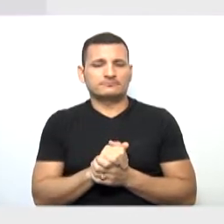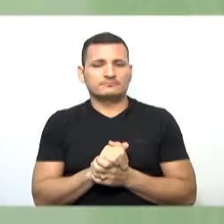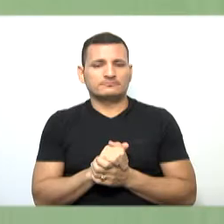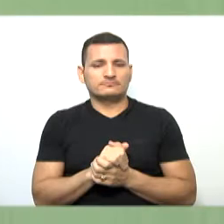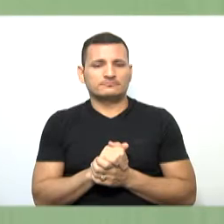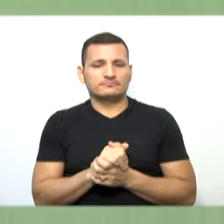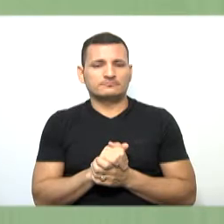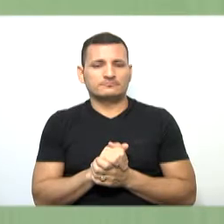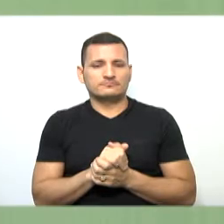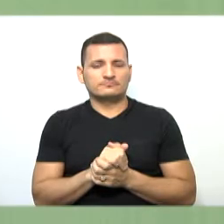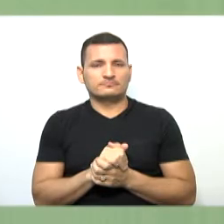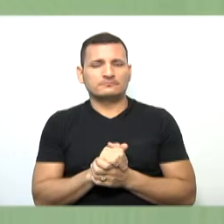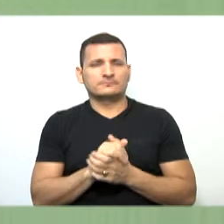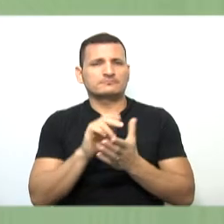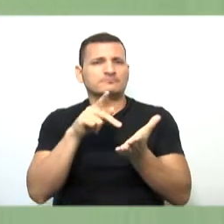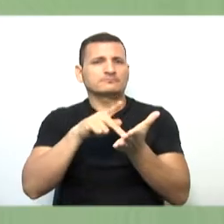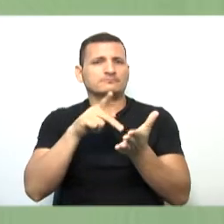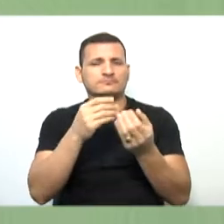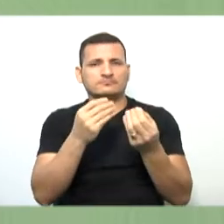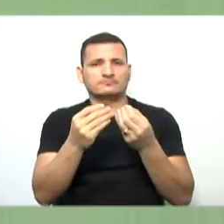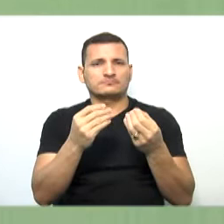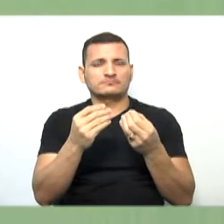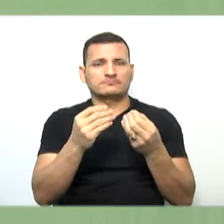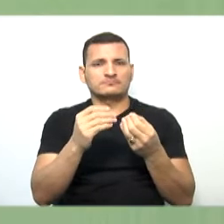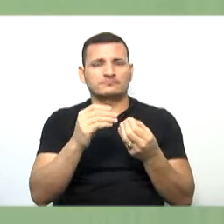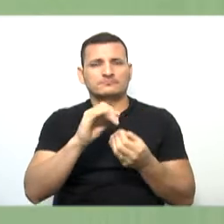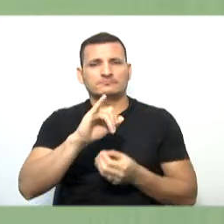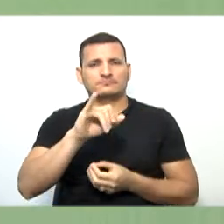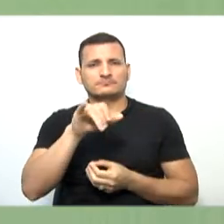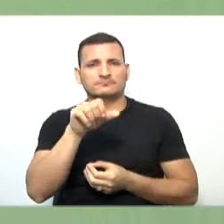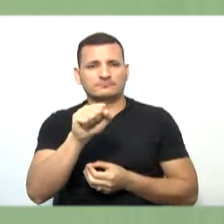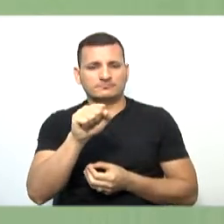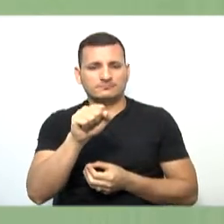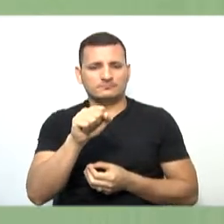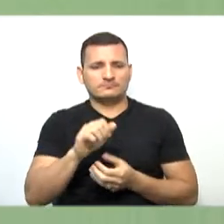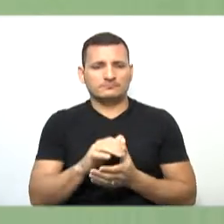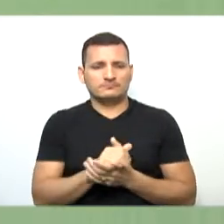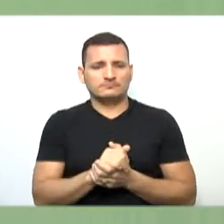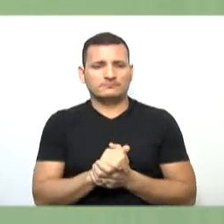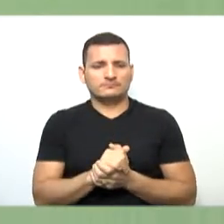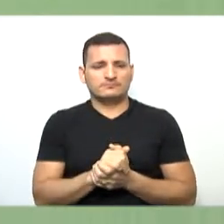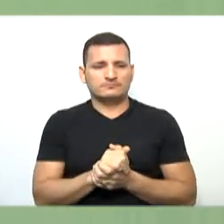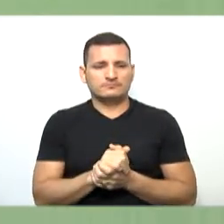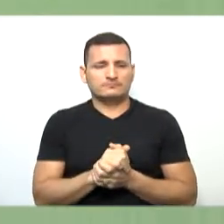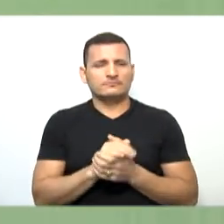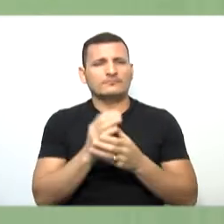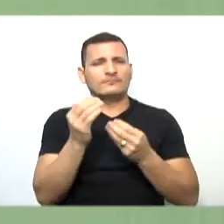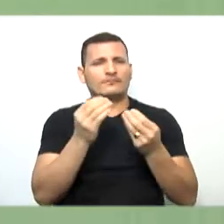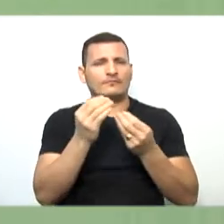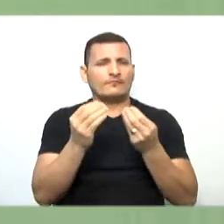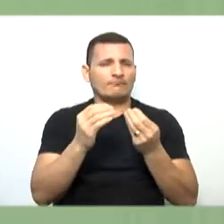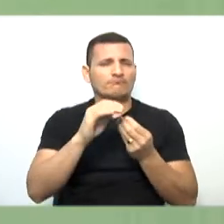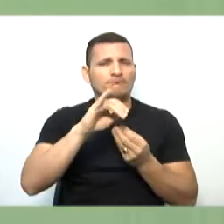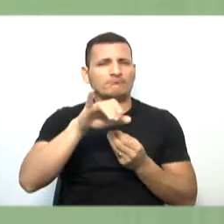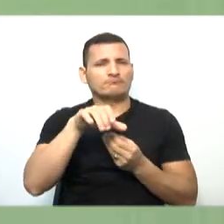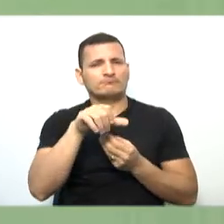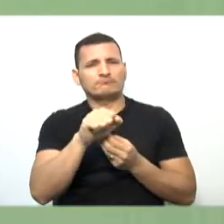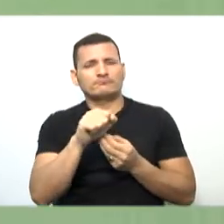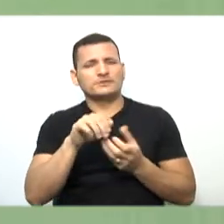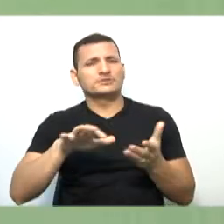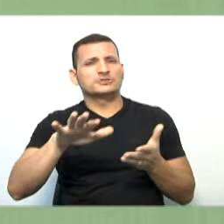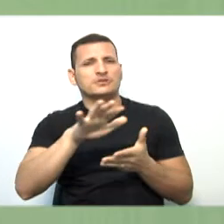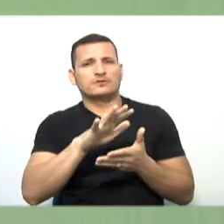na real, como é o JavaScript. As funcionalidades gerais do nosso